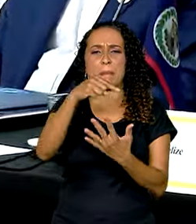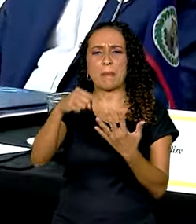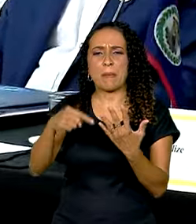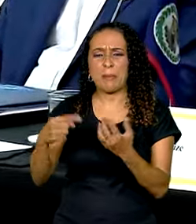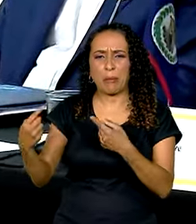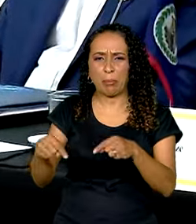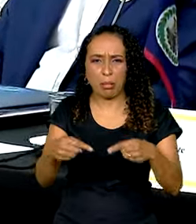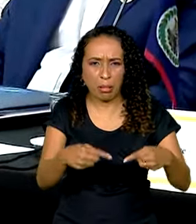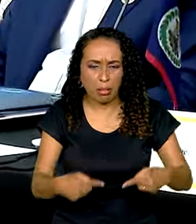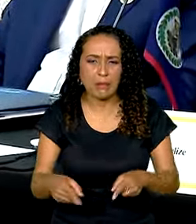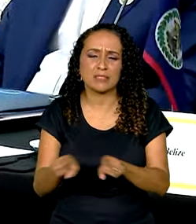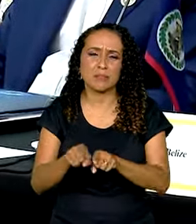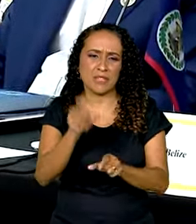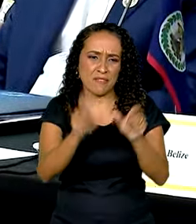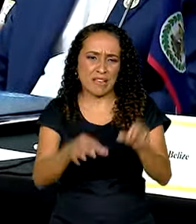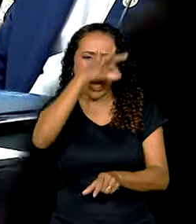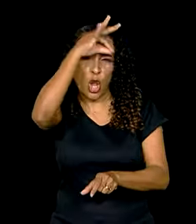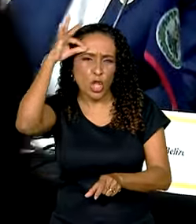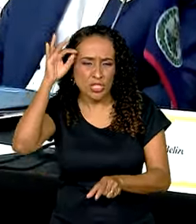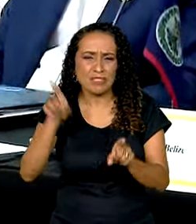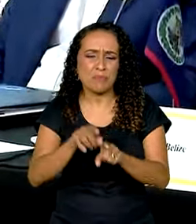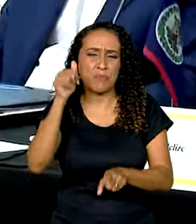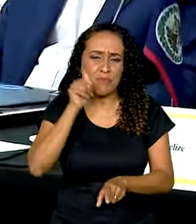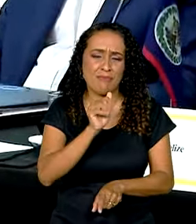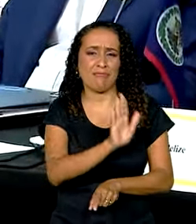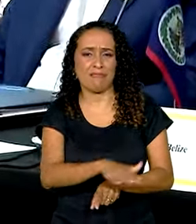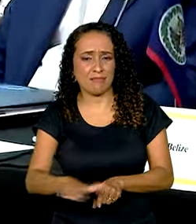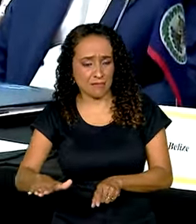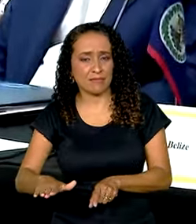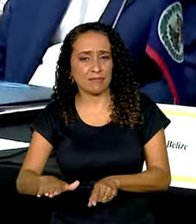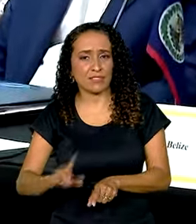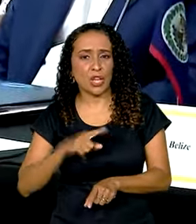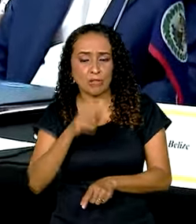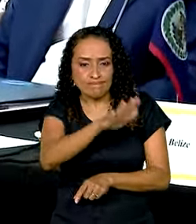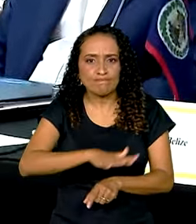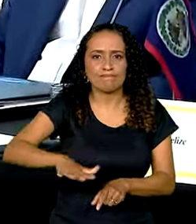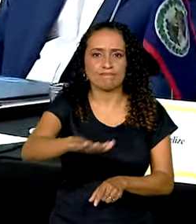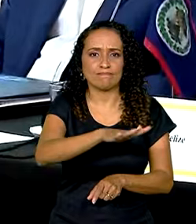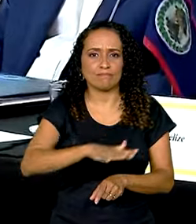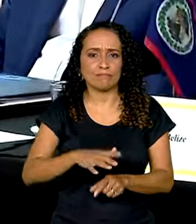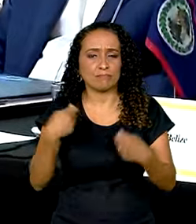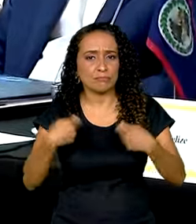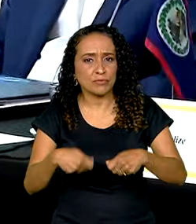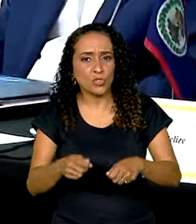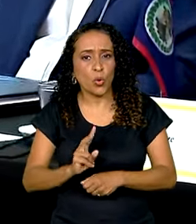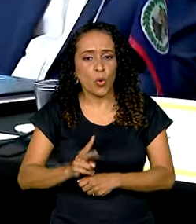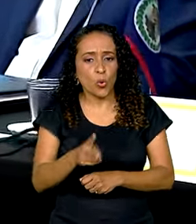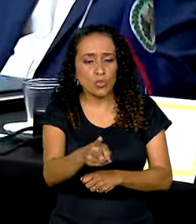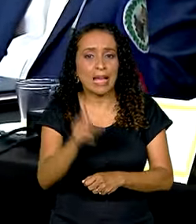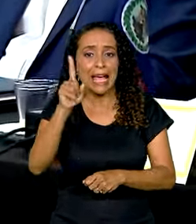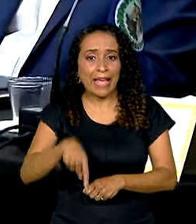vitimam milhares de inocentes, sobretudo mulheres e crianças, nossa região deve continuar a ser